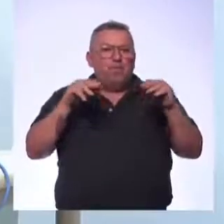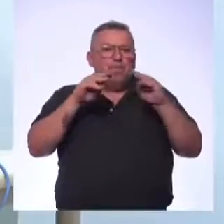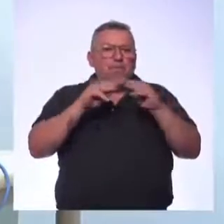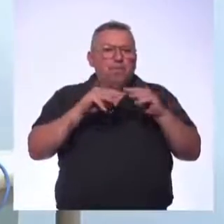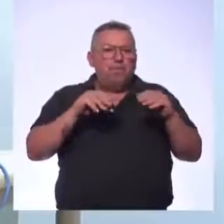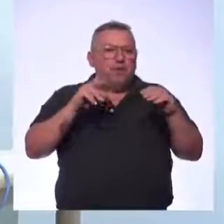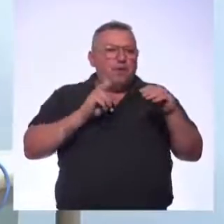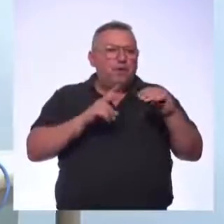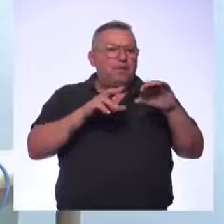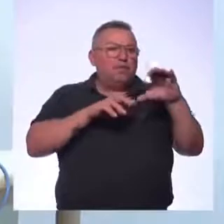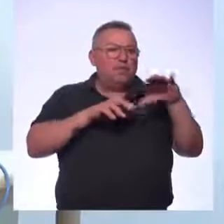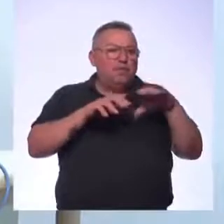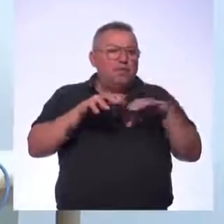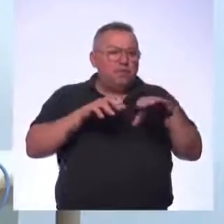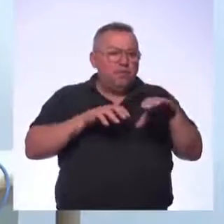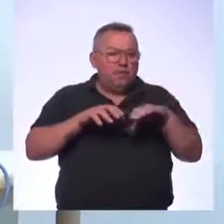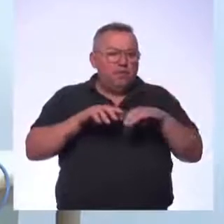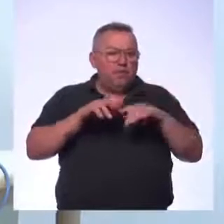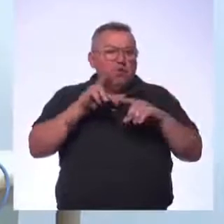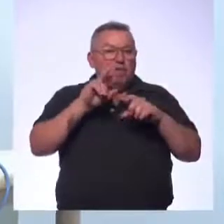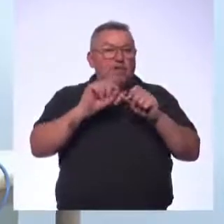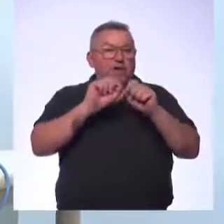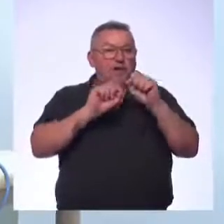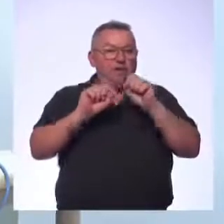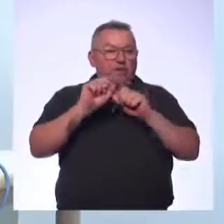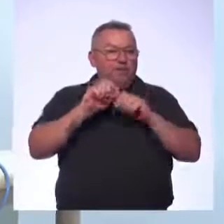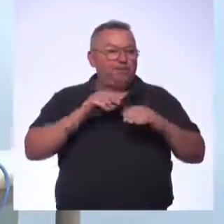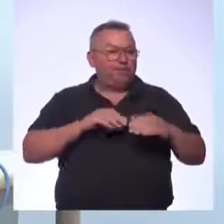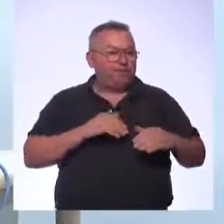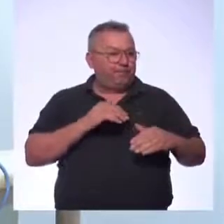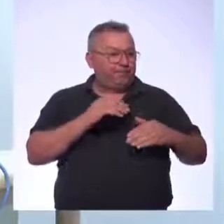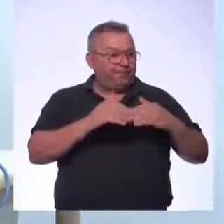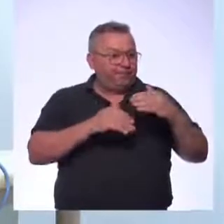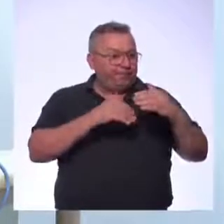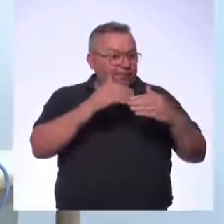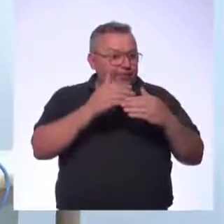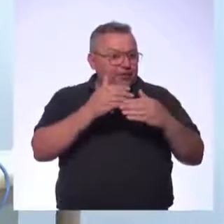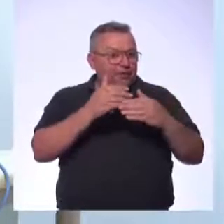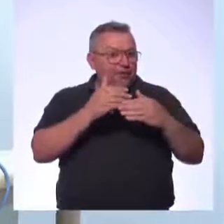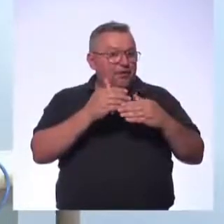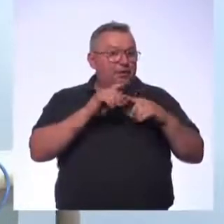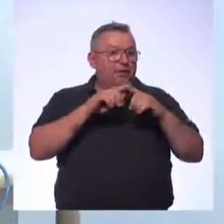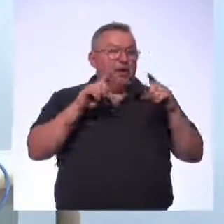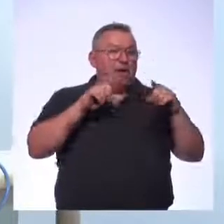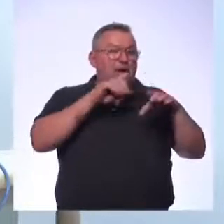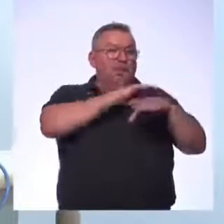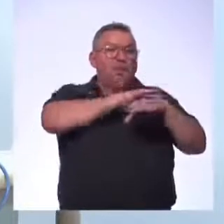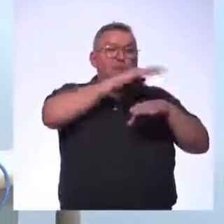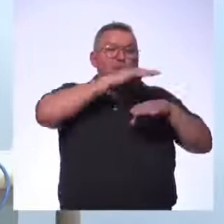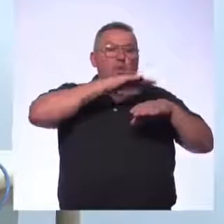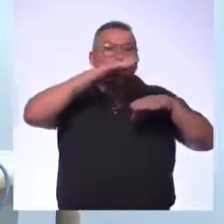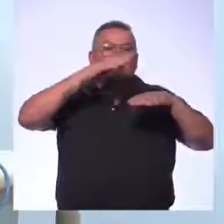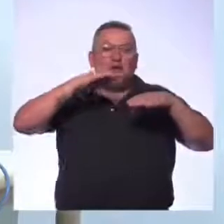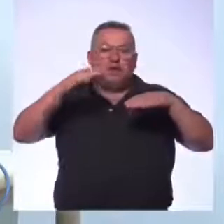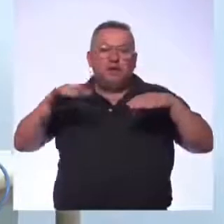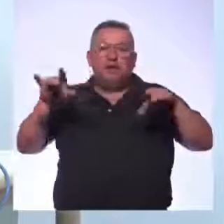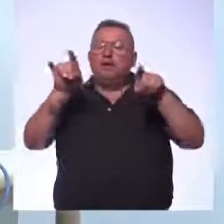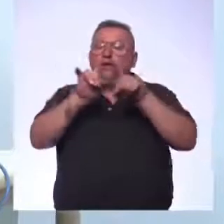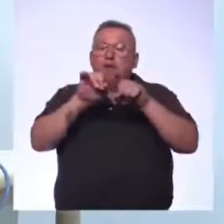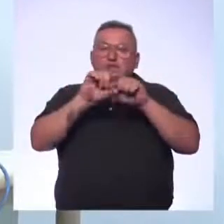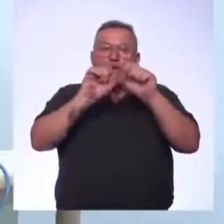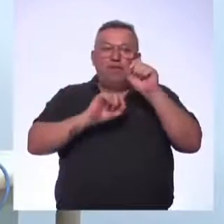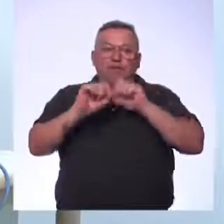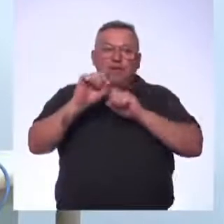sempre em movimento, então ele vai fazer o quê? Ele vai fazer o processo, né, das cordilheiras, né, que são as montanhas, vão fazer o processo